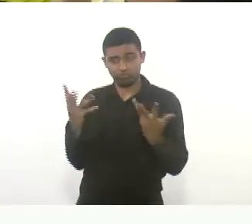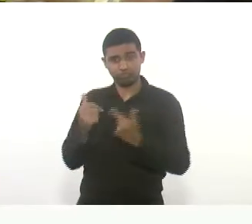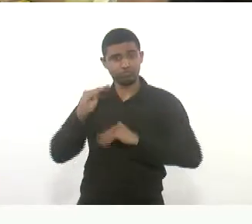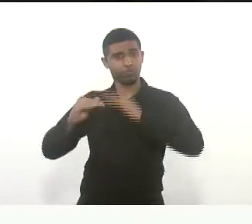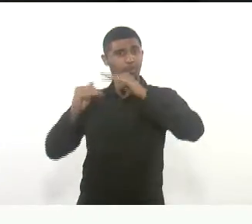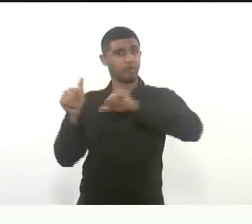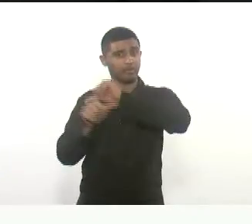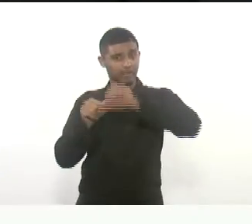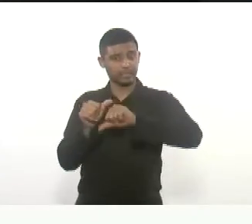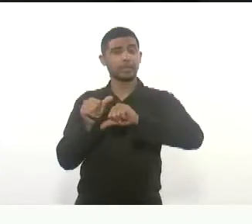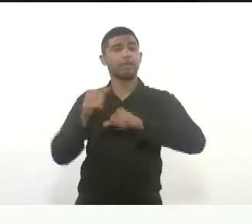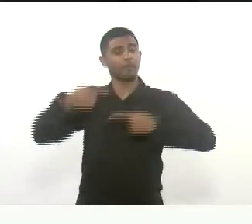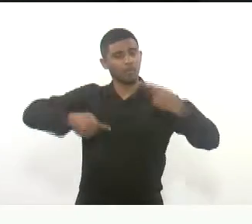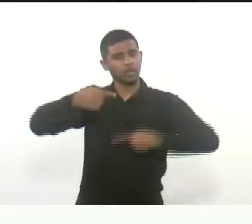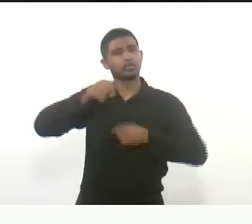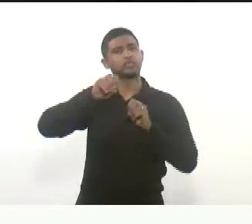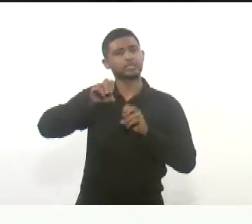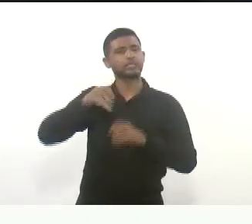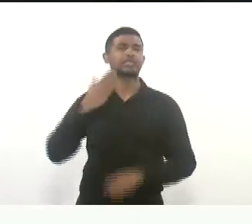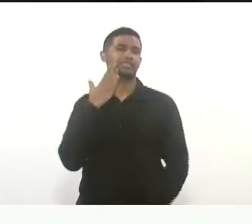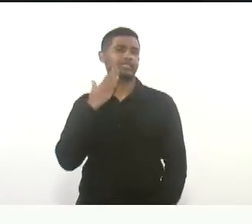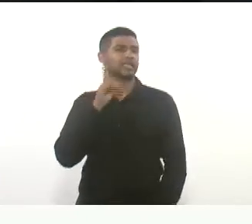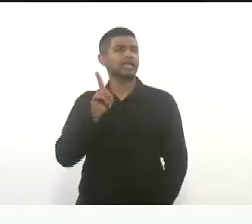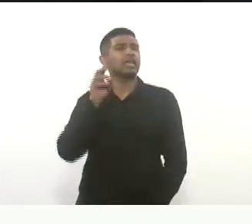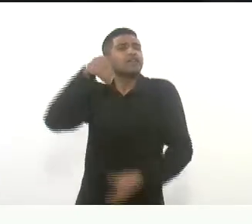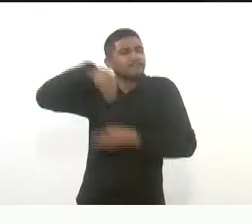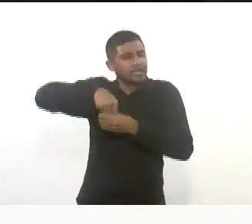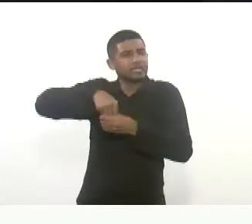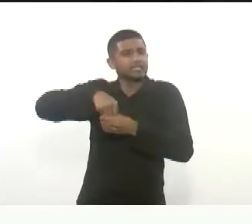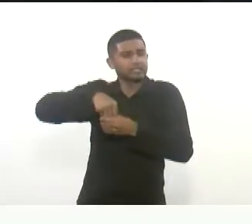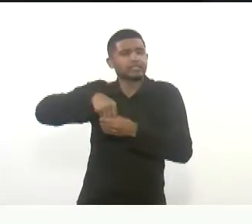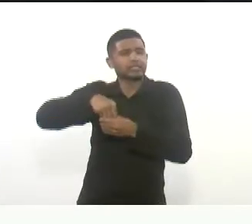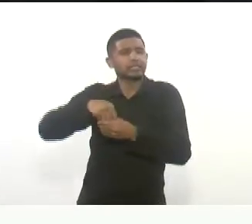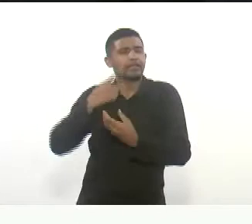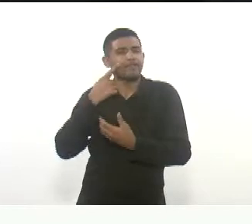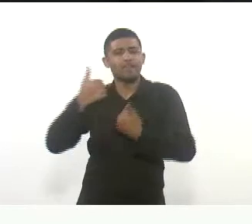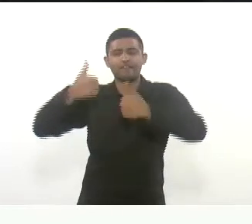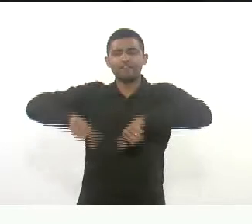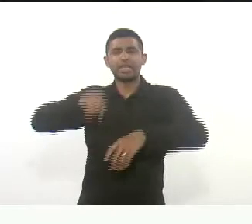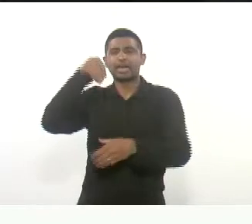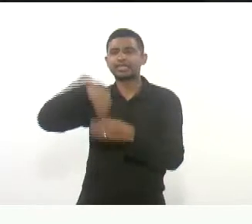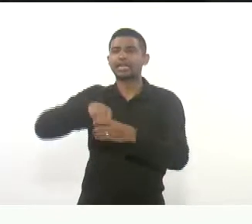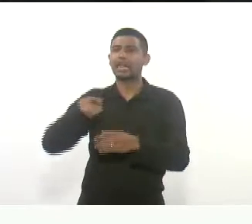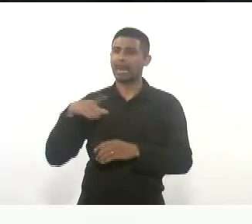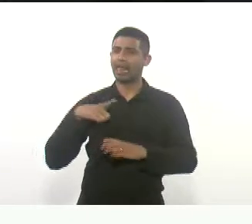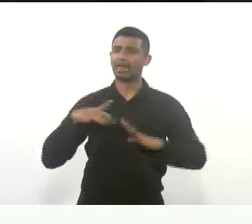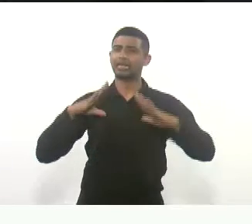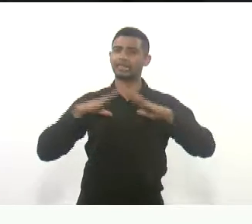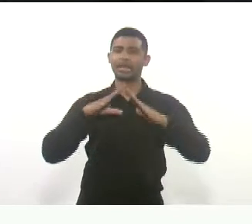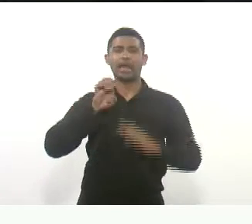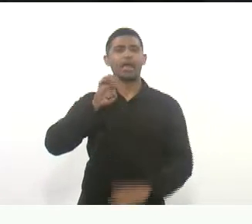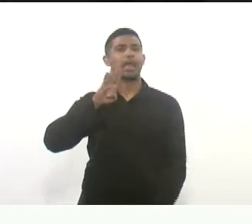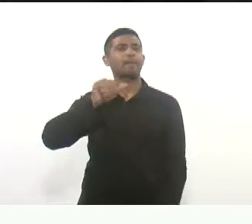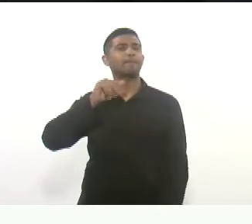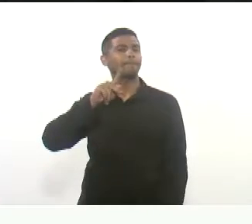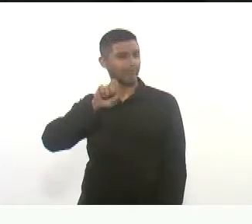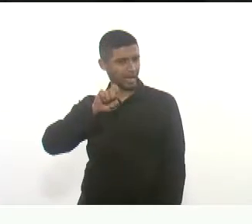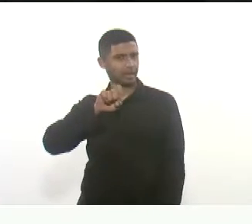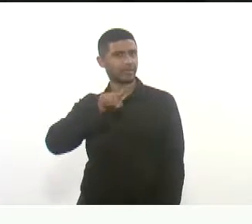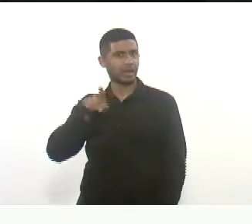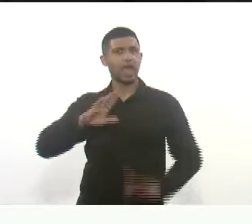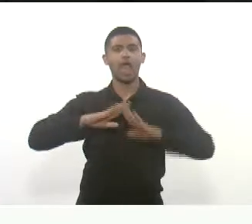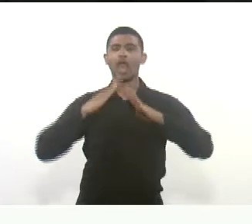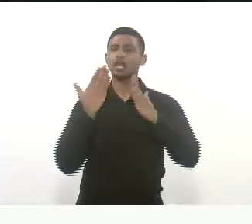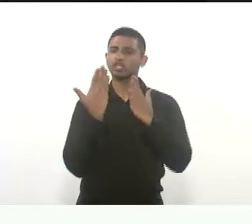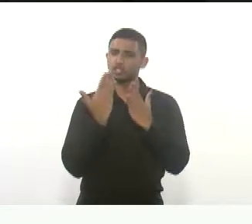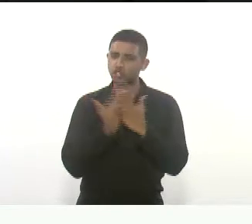Educacionais. O CEIP, ele fica dentro, a gente tem uma casa que é a EBAP, que é a Escola Brasileira de Administração